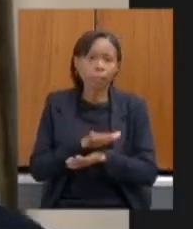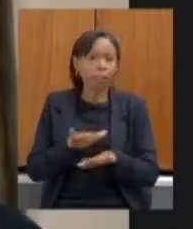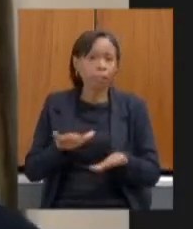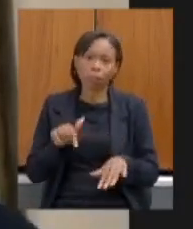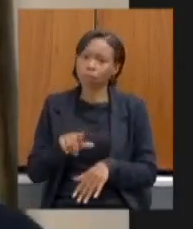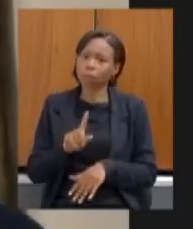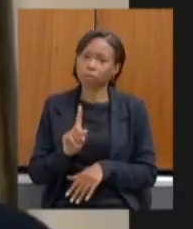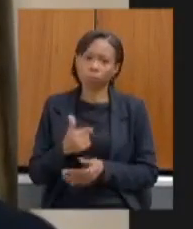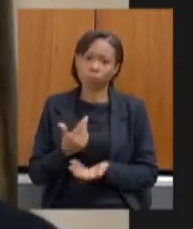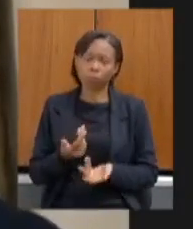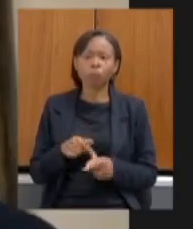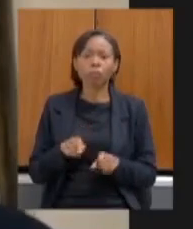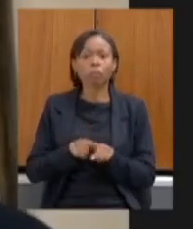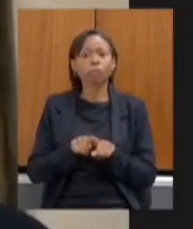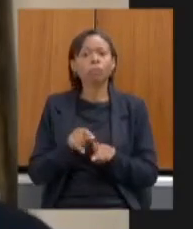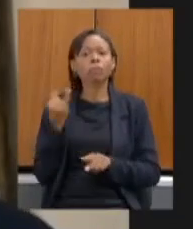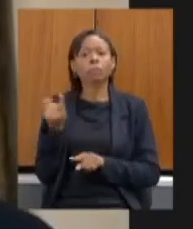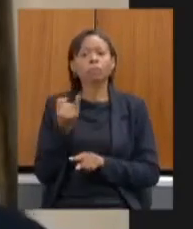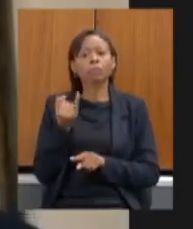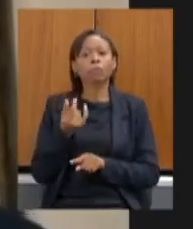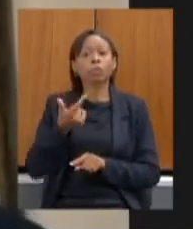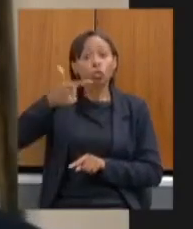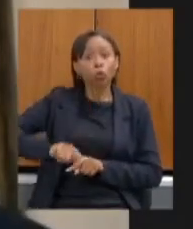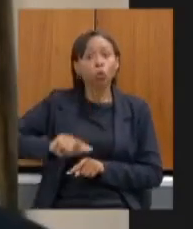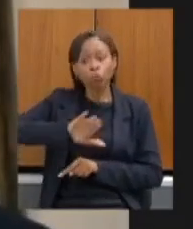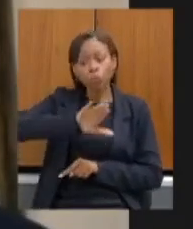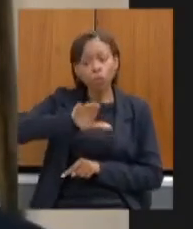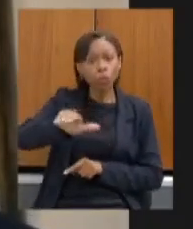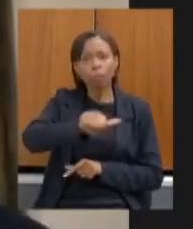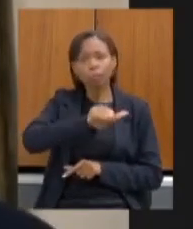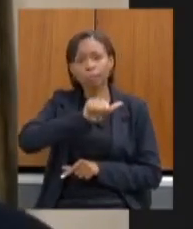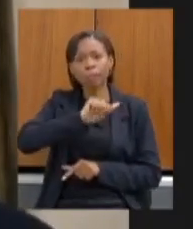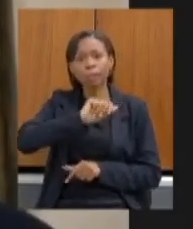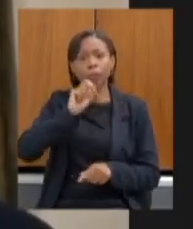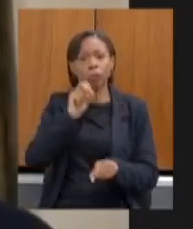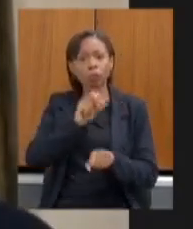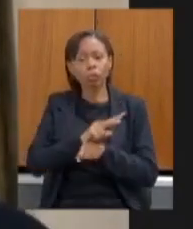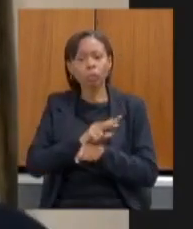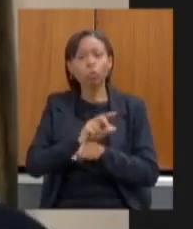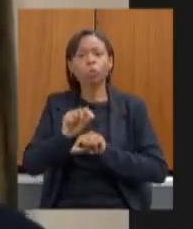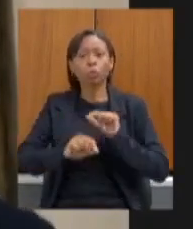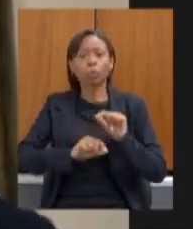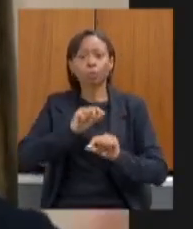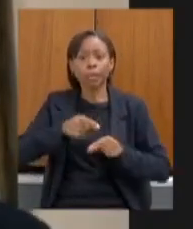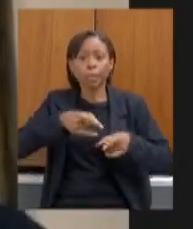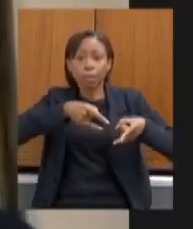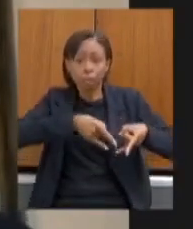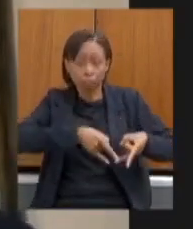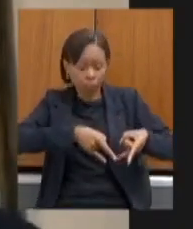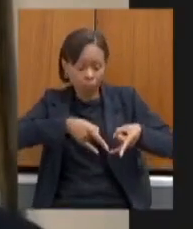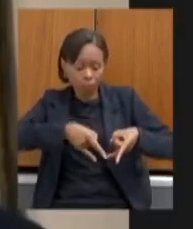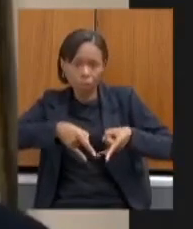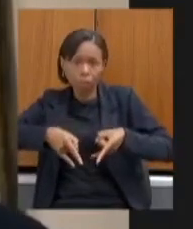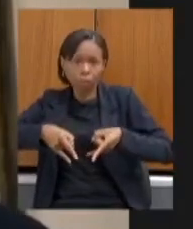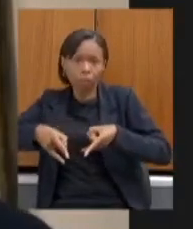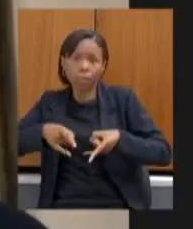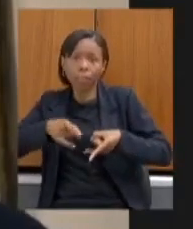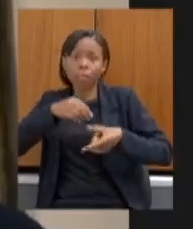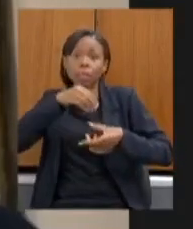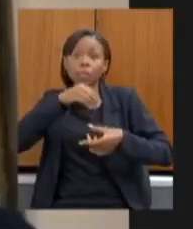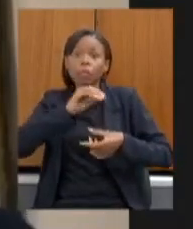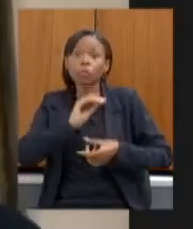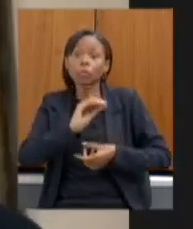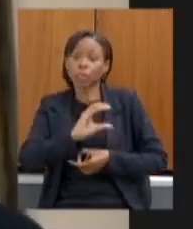Também outra coisa importante, recontratar os leitos de CTI, o Estado desativou os leitos de CTI,